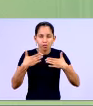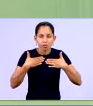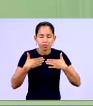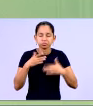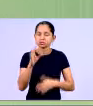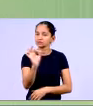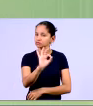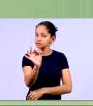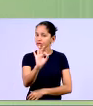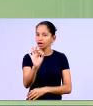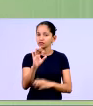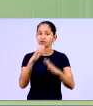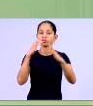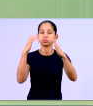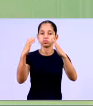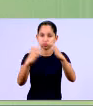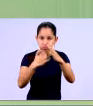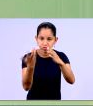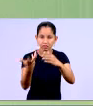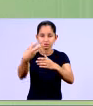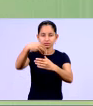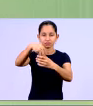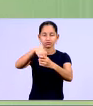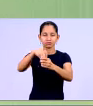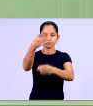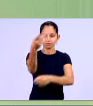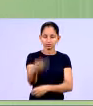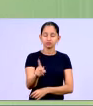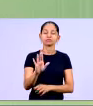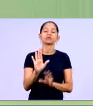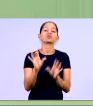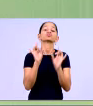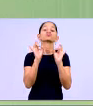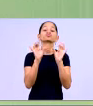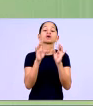sociedade, exceto no caso de